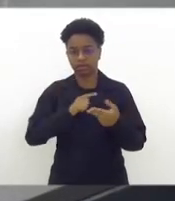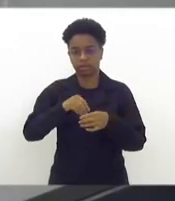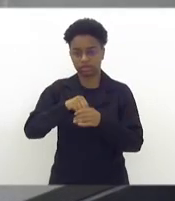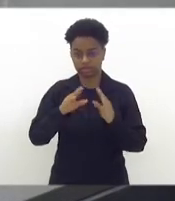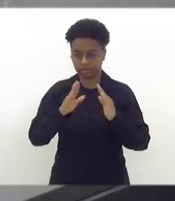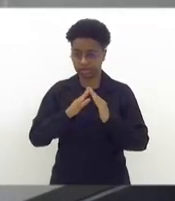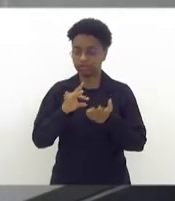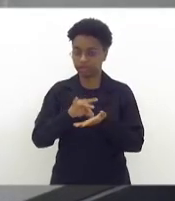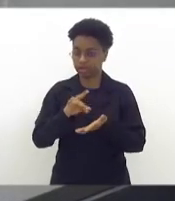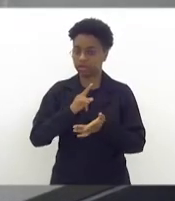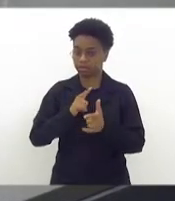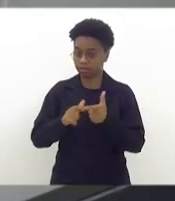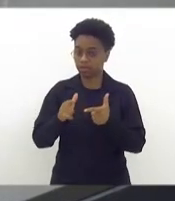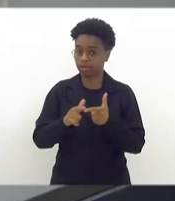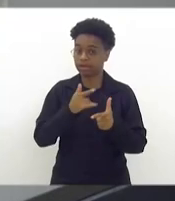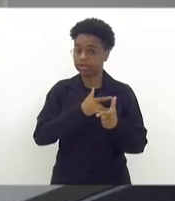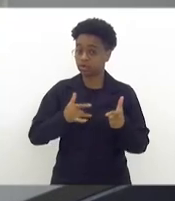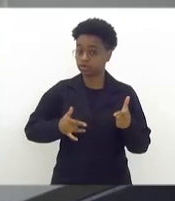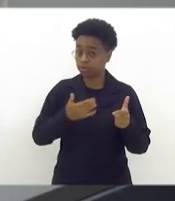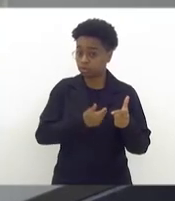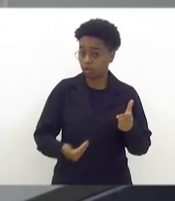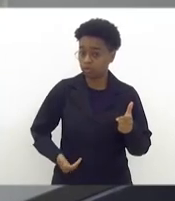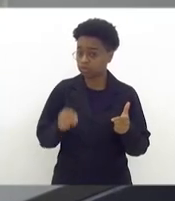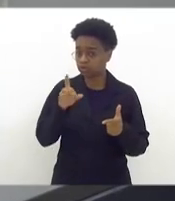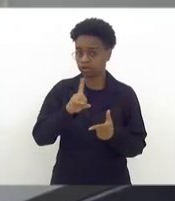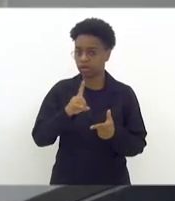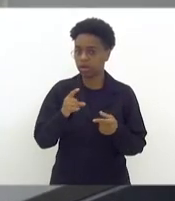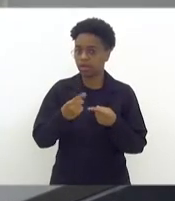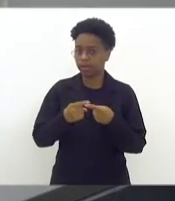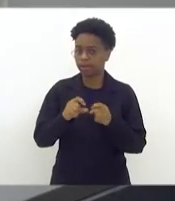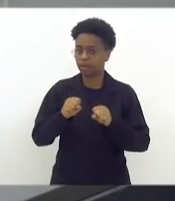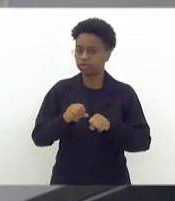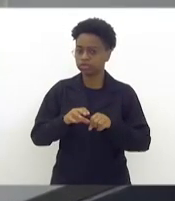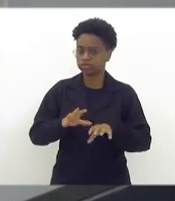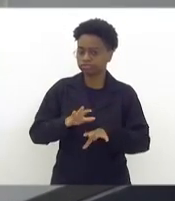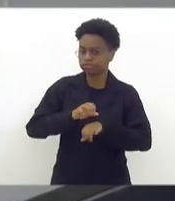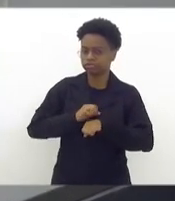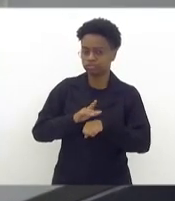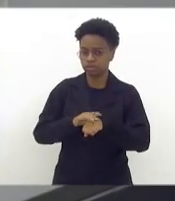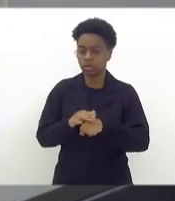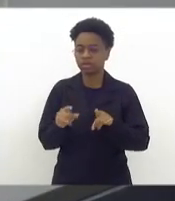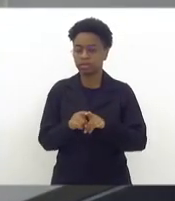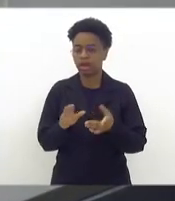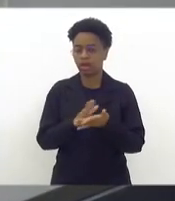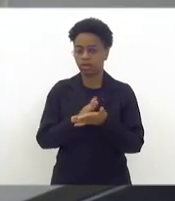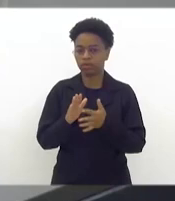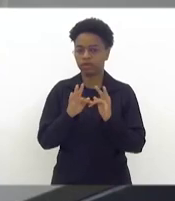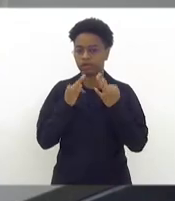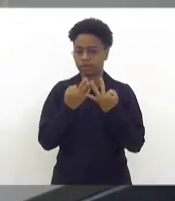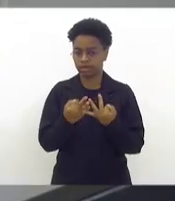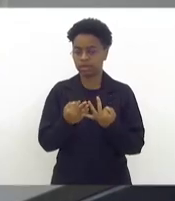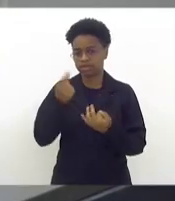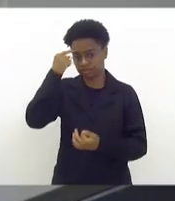de fato é um problema não só de saúde pública, por conta de eventual contaminação, mas do drama de algumas famílias. Eu tive relato na semana passada, até